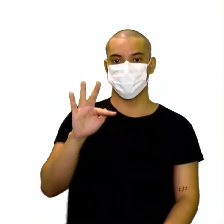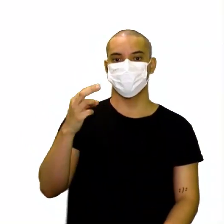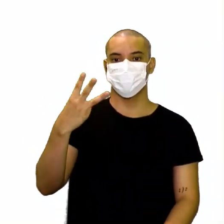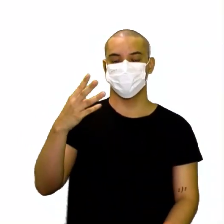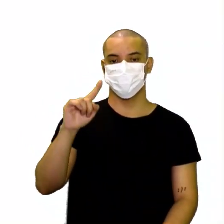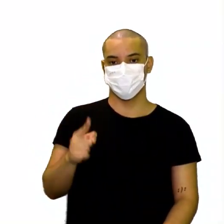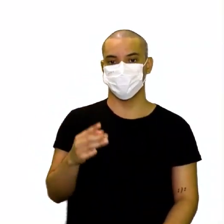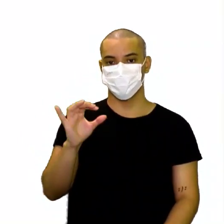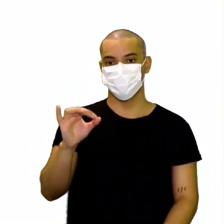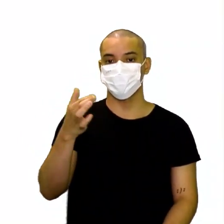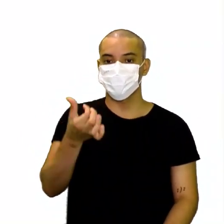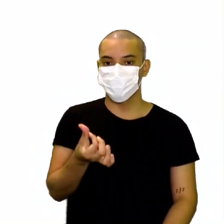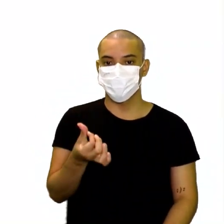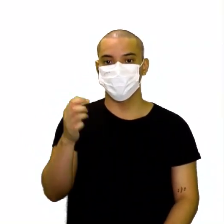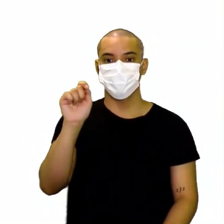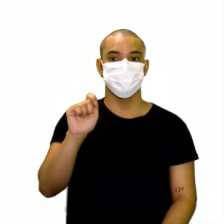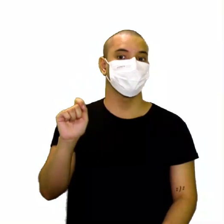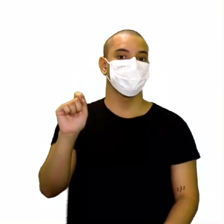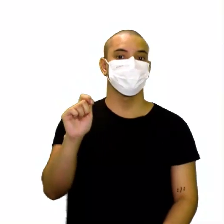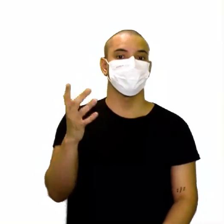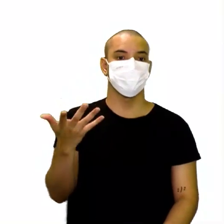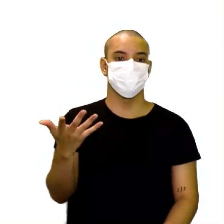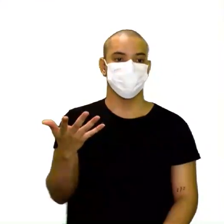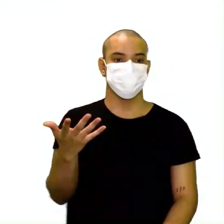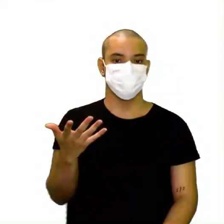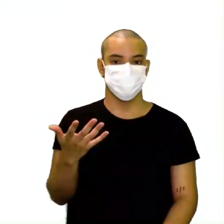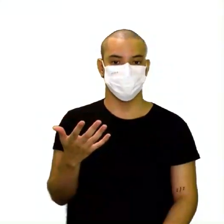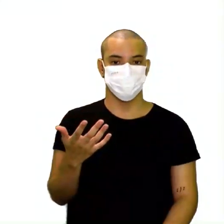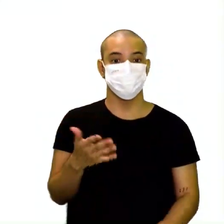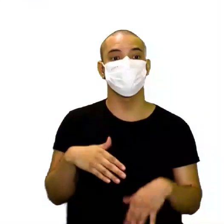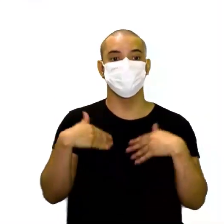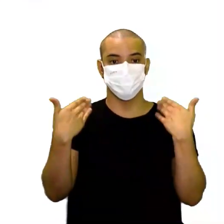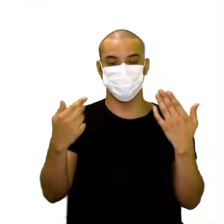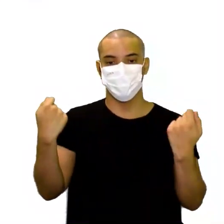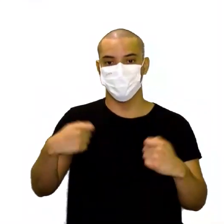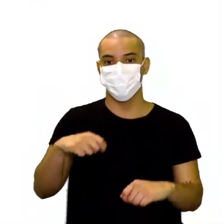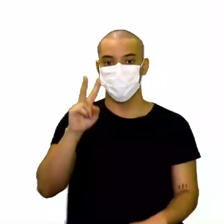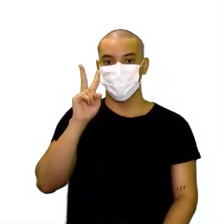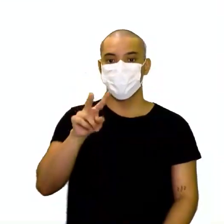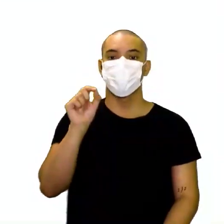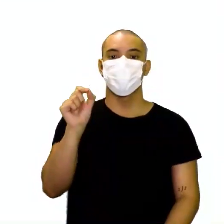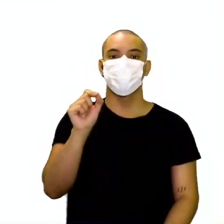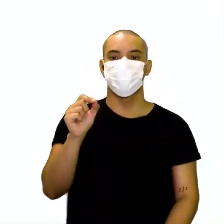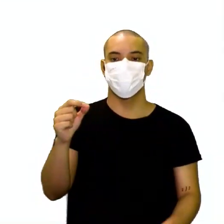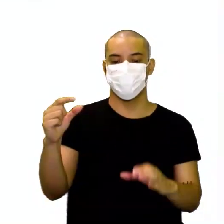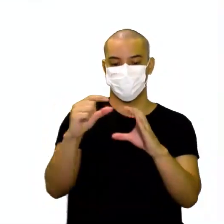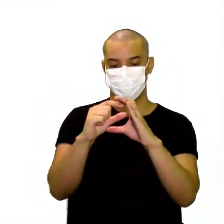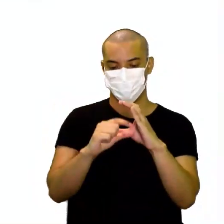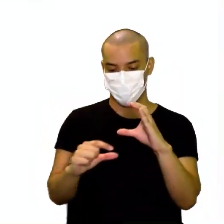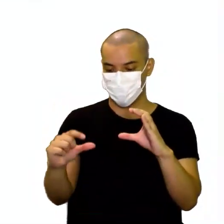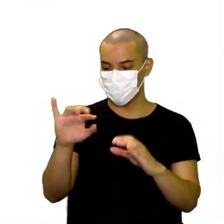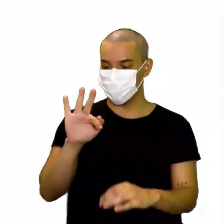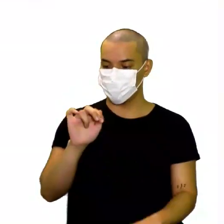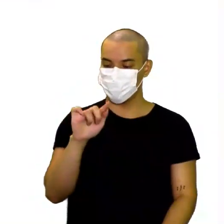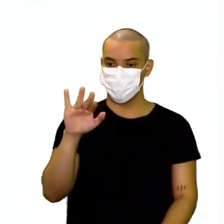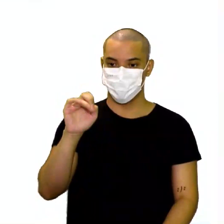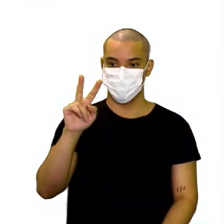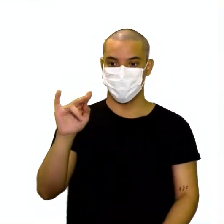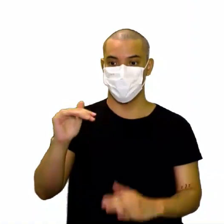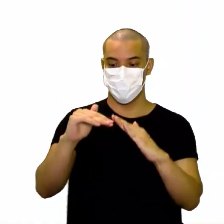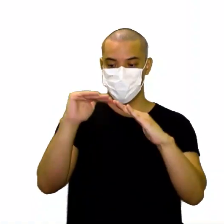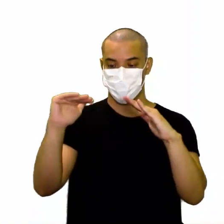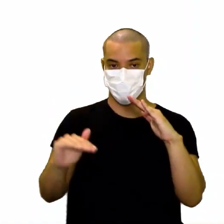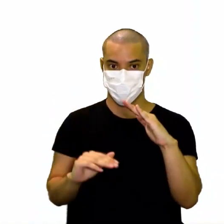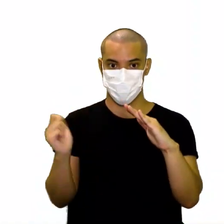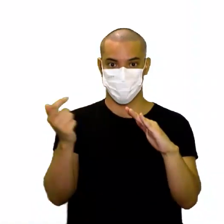é 3,6 amperes. Aí nós temos que olhar aqui, ó, se pelo fusível passar uma corrente menor do